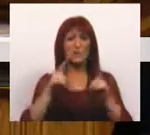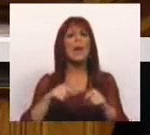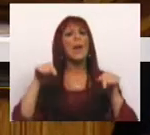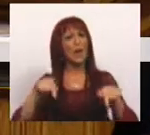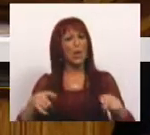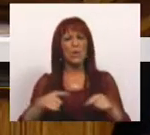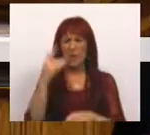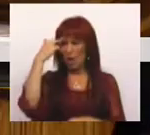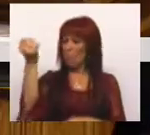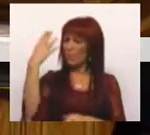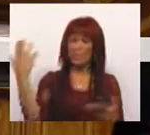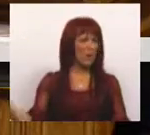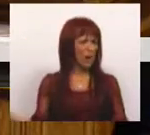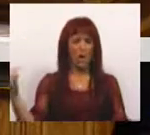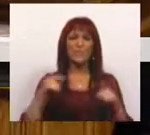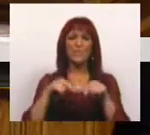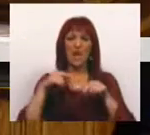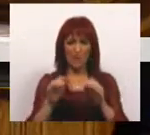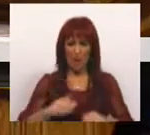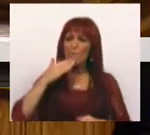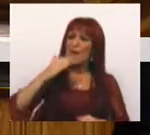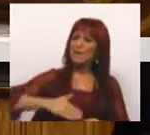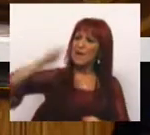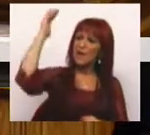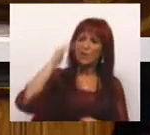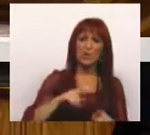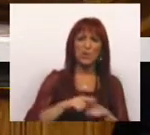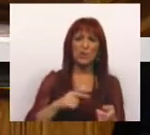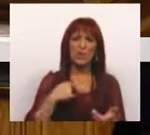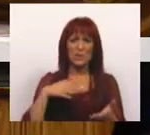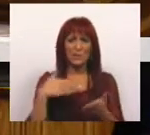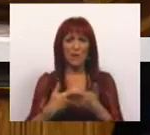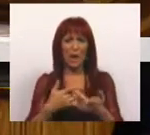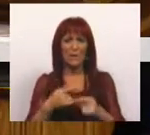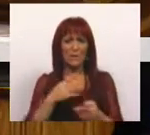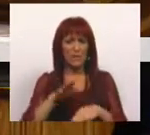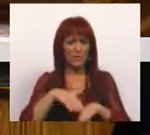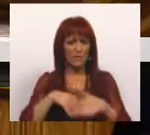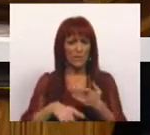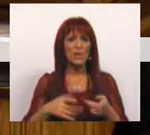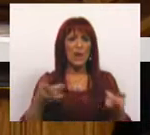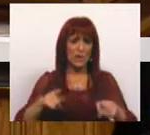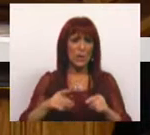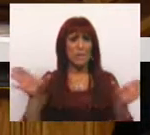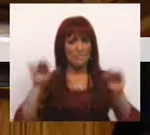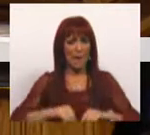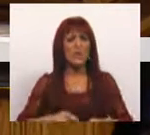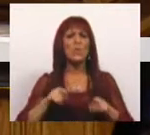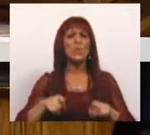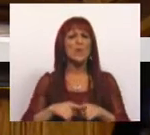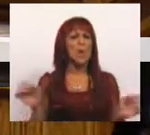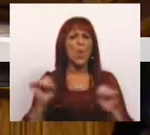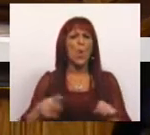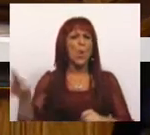Torna-se assim incompreensível que este aumento de idade de exercício da profissão tenha sido estabelecido, ainda para mais, sem que